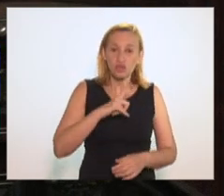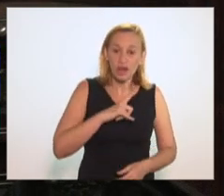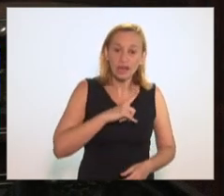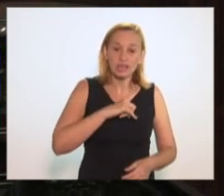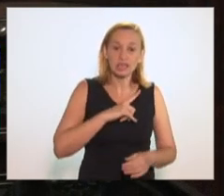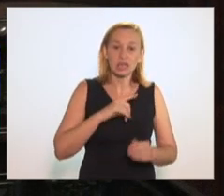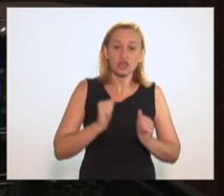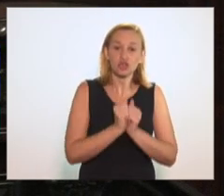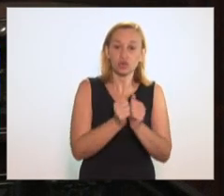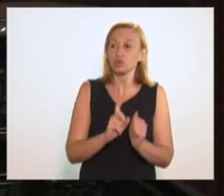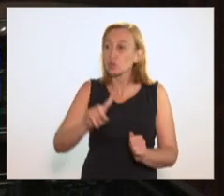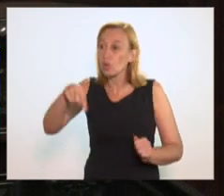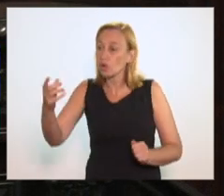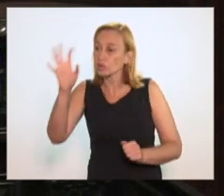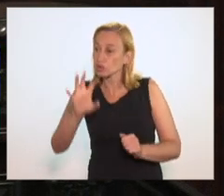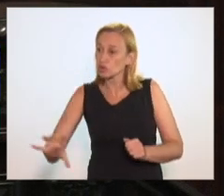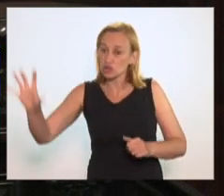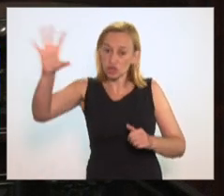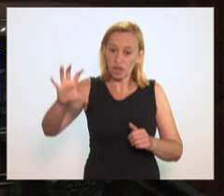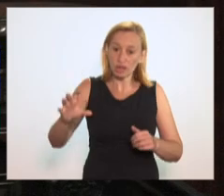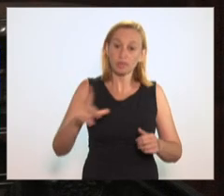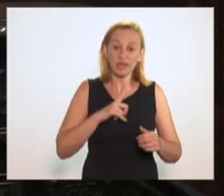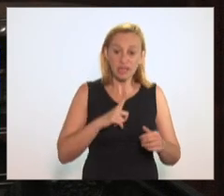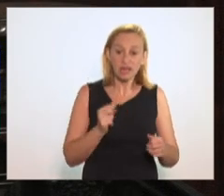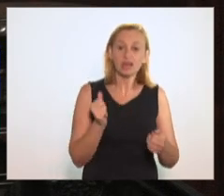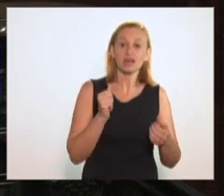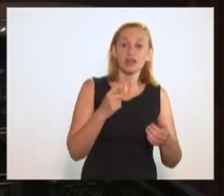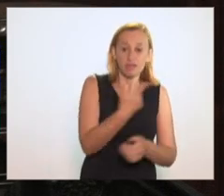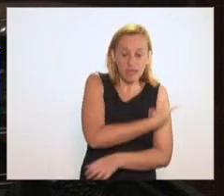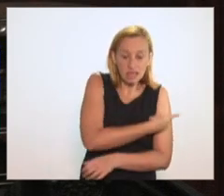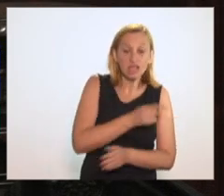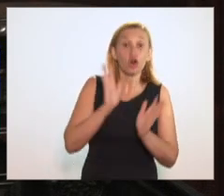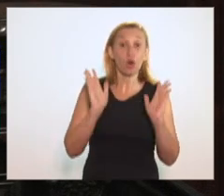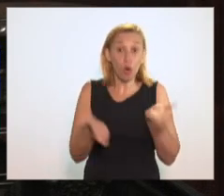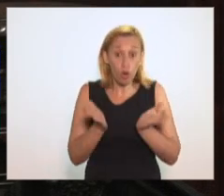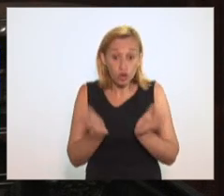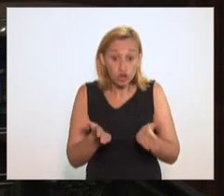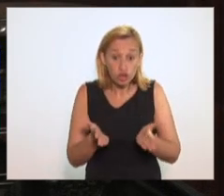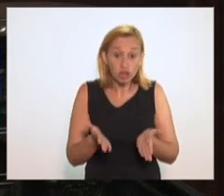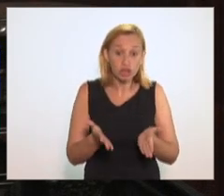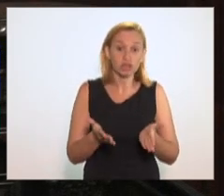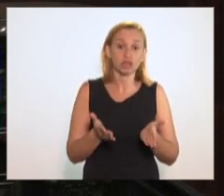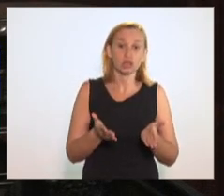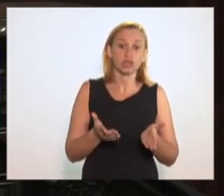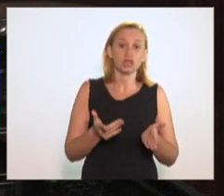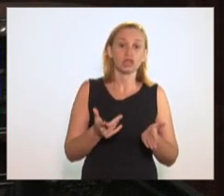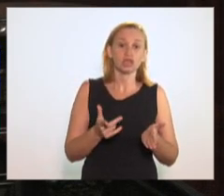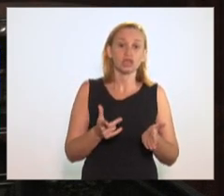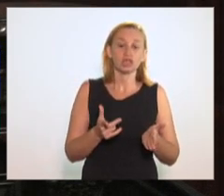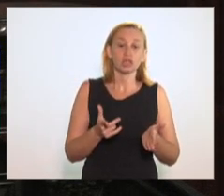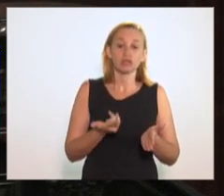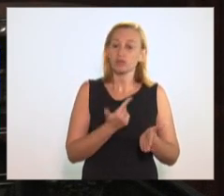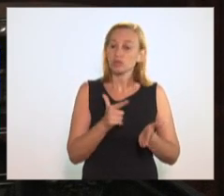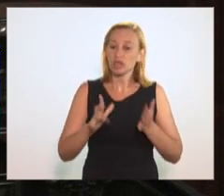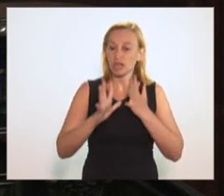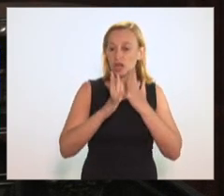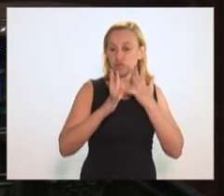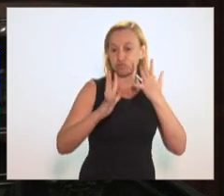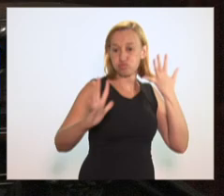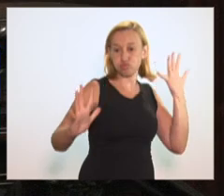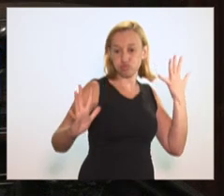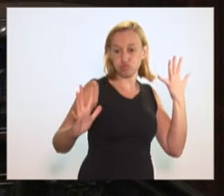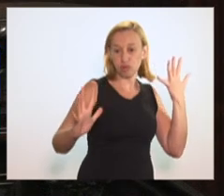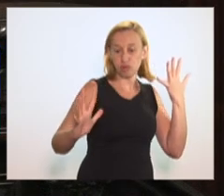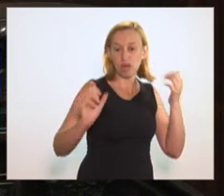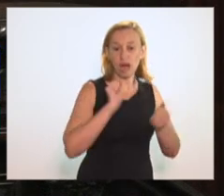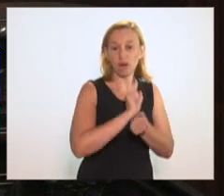junto com os outros estados para adquirir vacina, talvez hoje a gente não tivesse que estar no final da fila, esperando a xepa